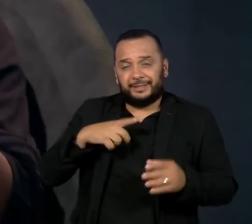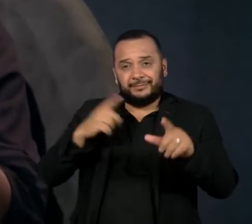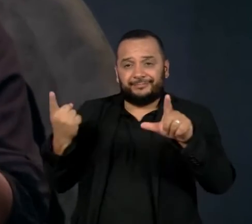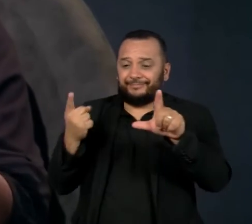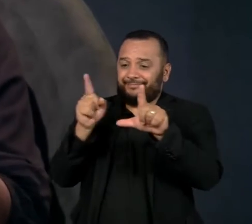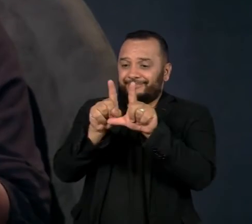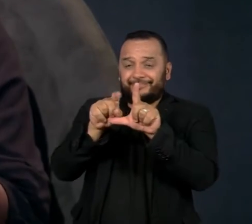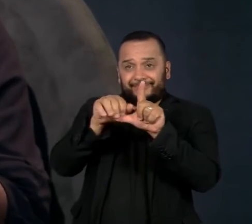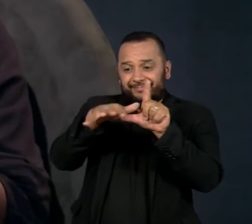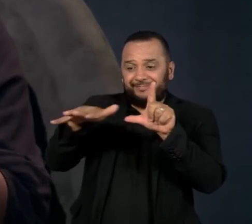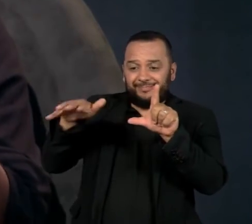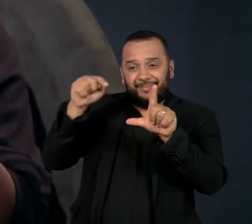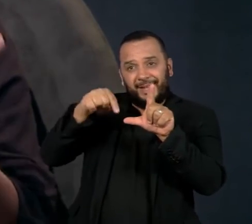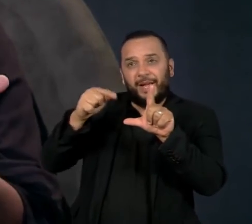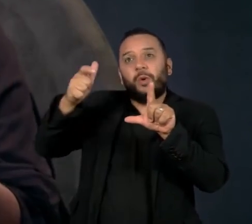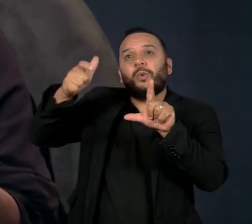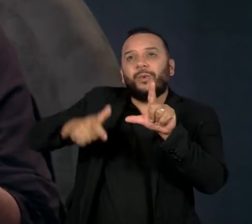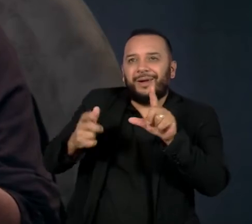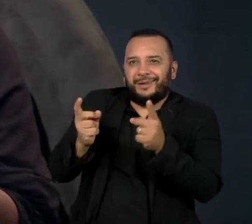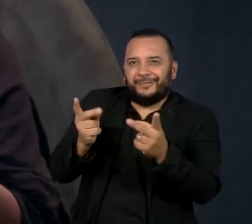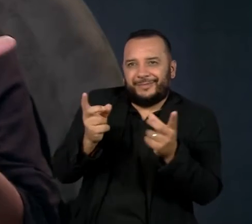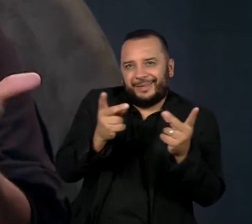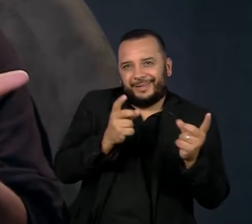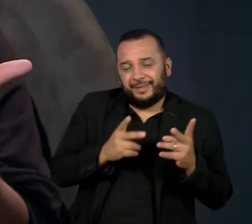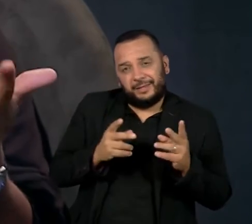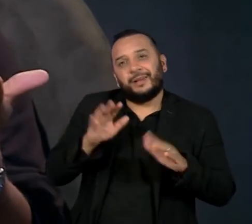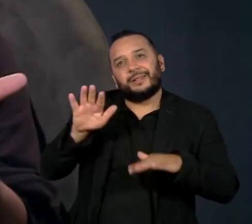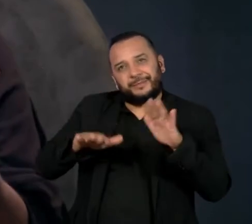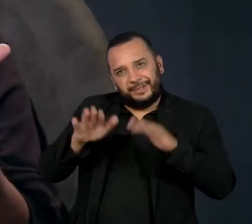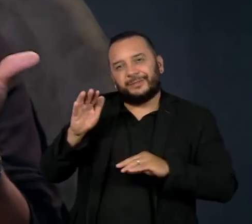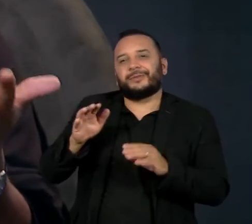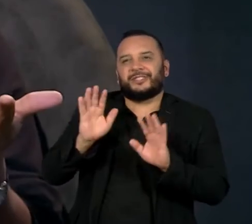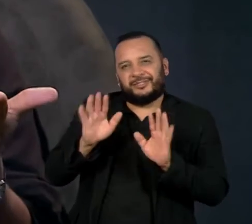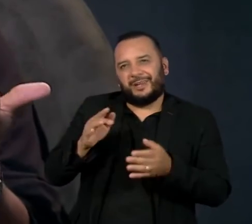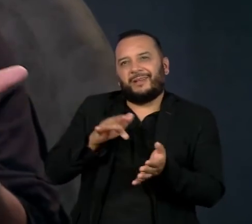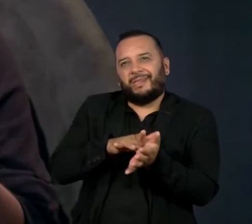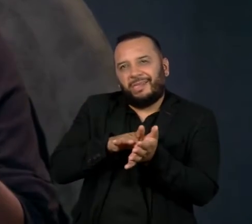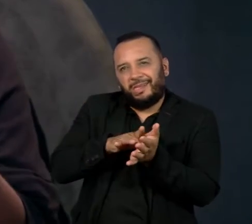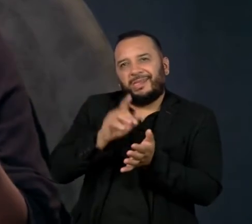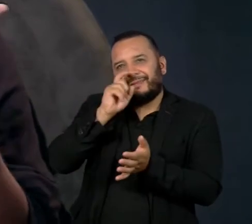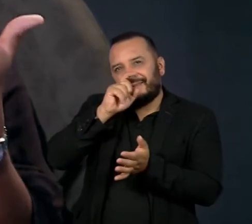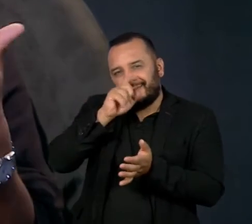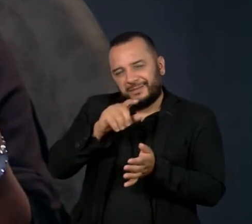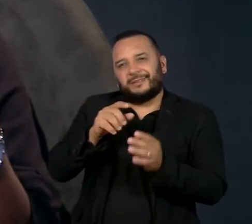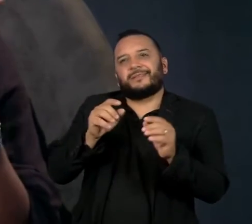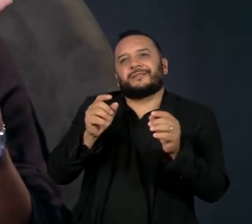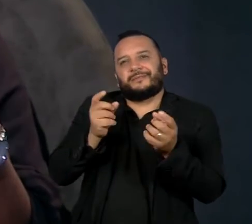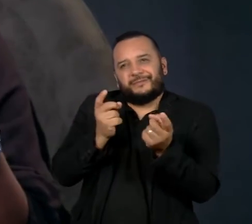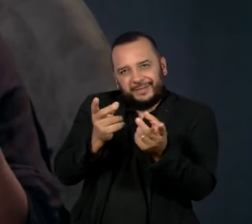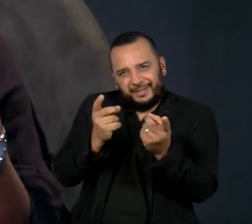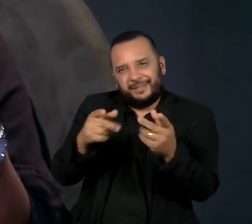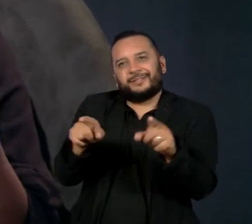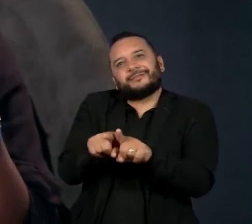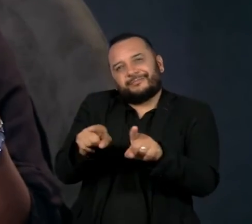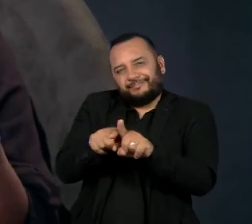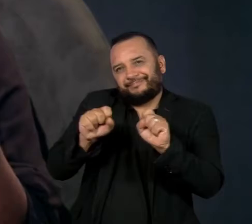de venda também, é natural que as pessoas vendam coisas que elas não acreditam ou que elas não